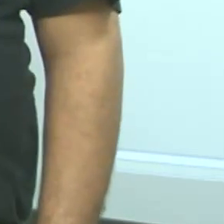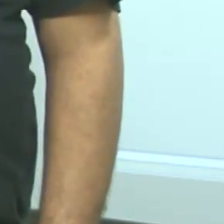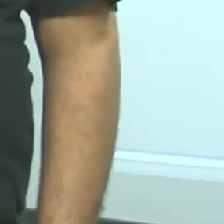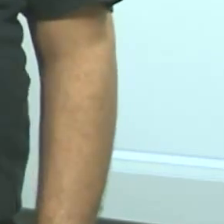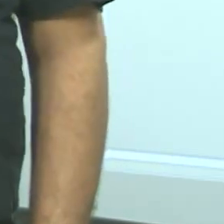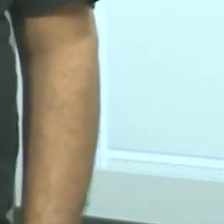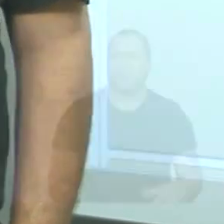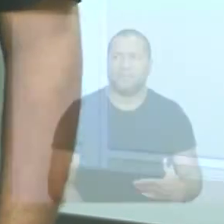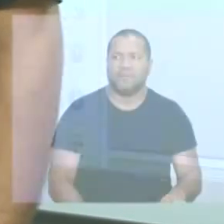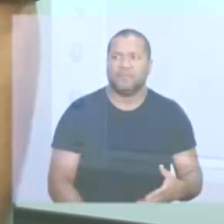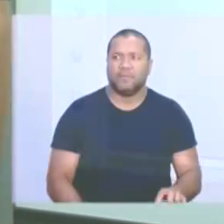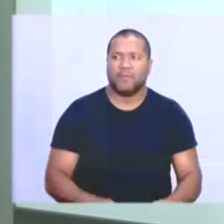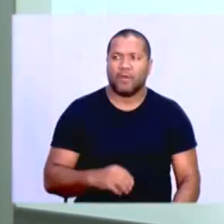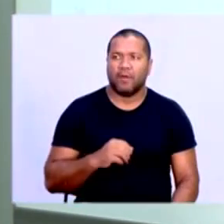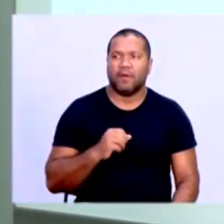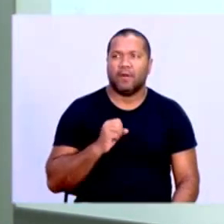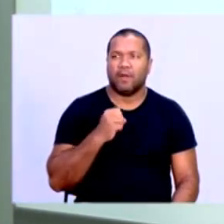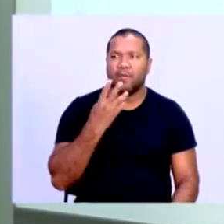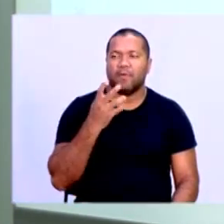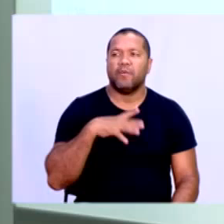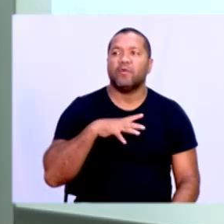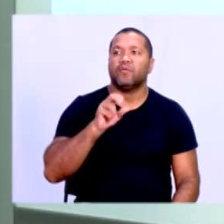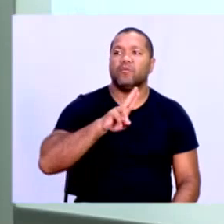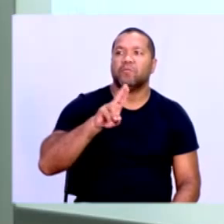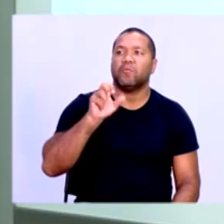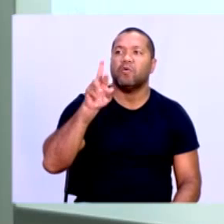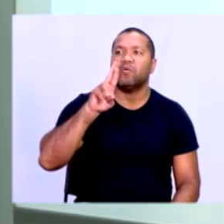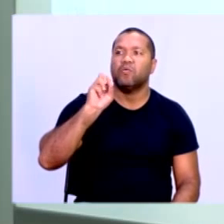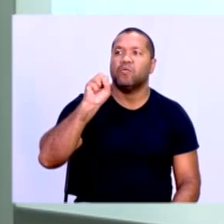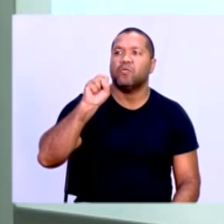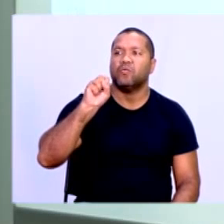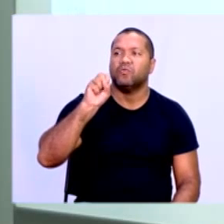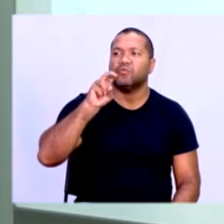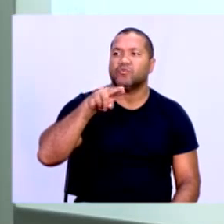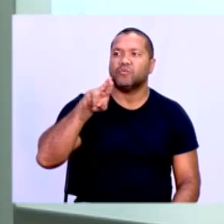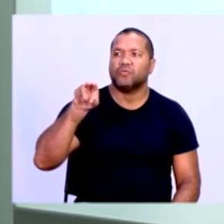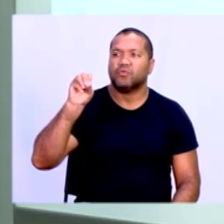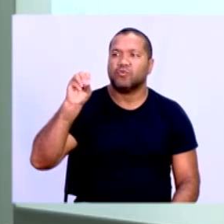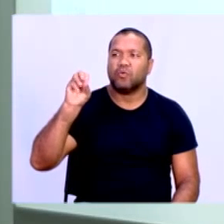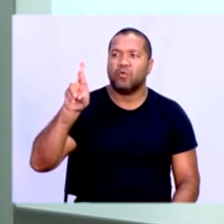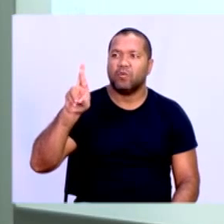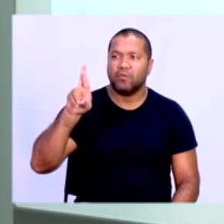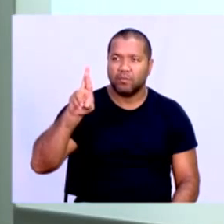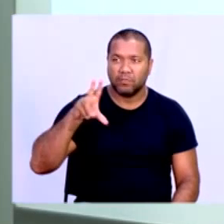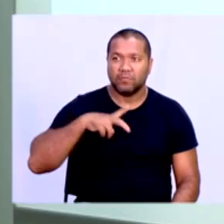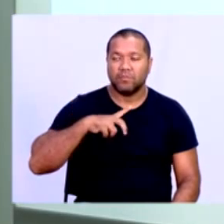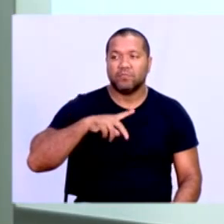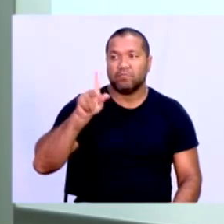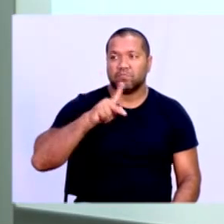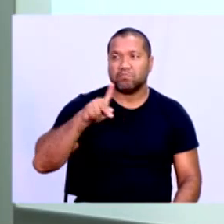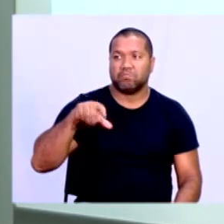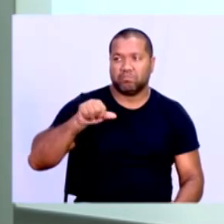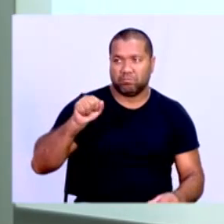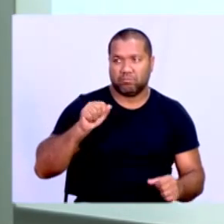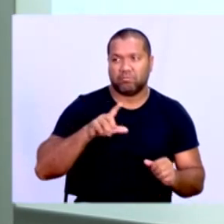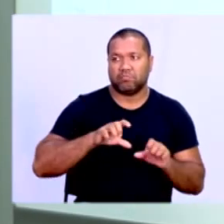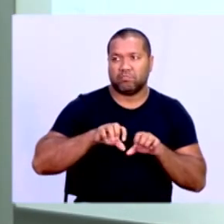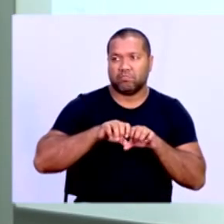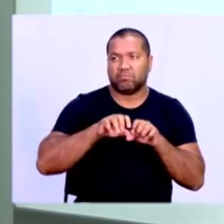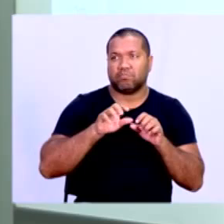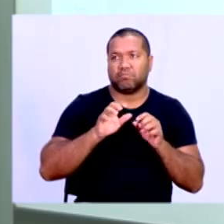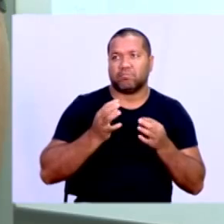Olá, boa noite. Meu nome é Rousseau, né? Sou professor de vocês aqui do curso de Técnicas Avançadas de Programação Web.